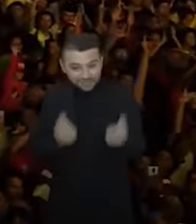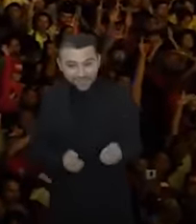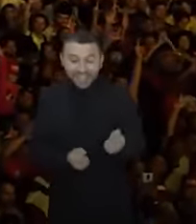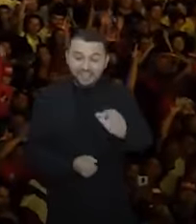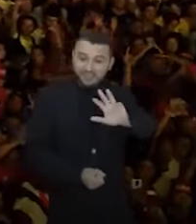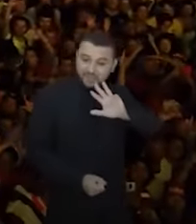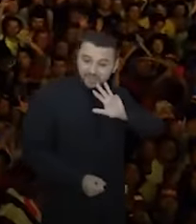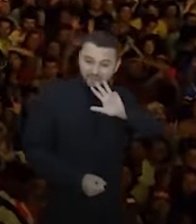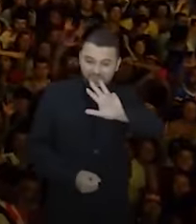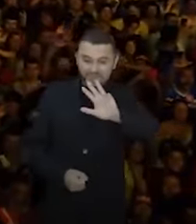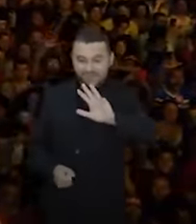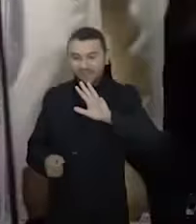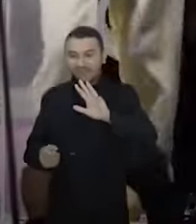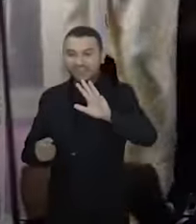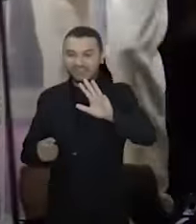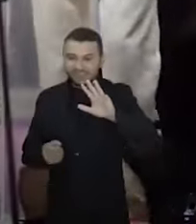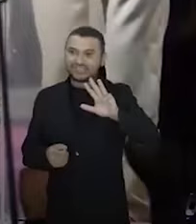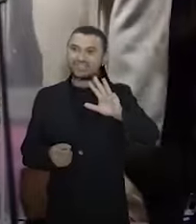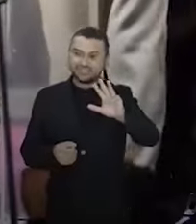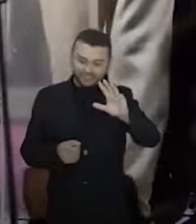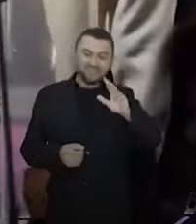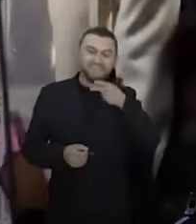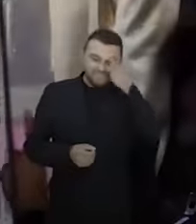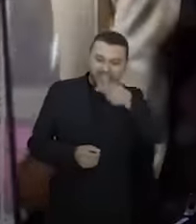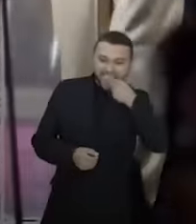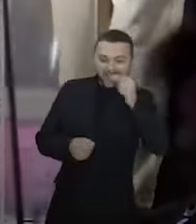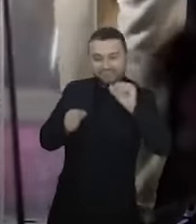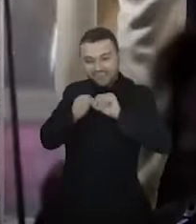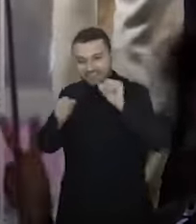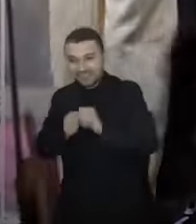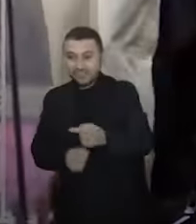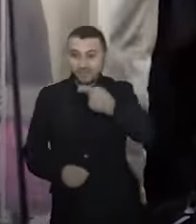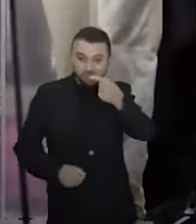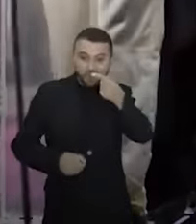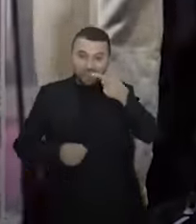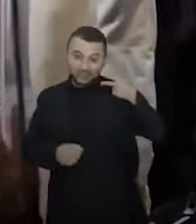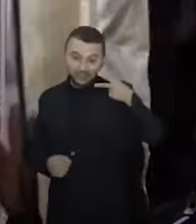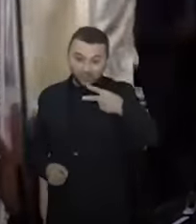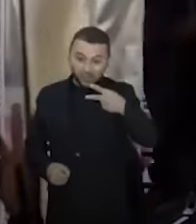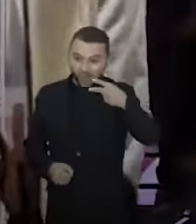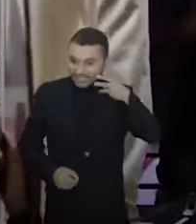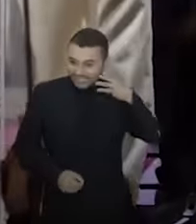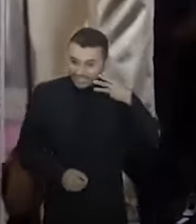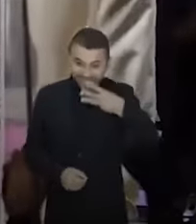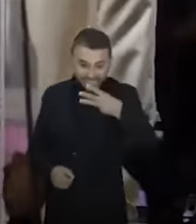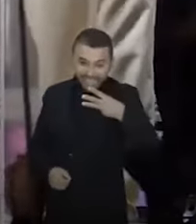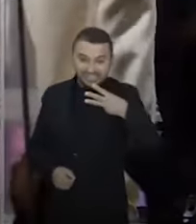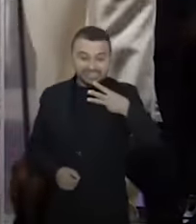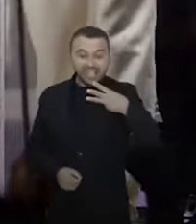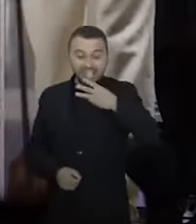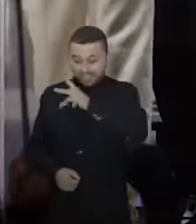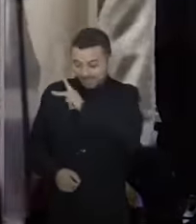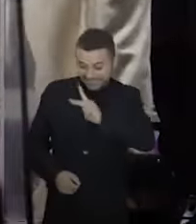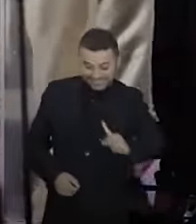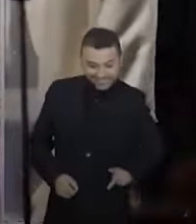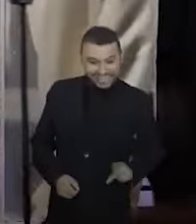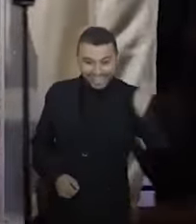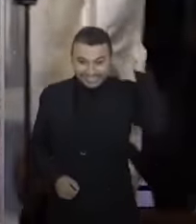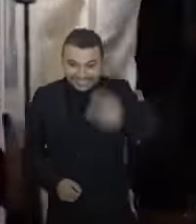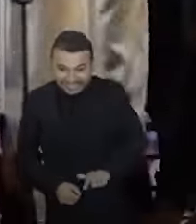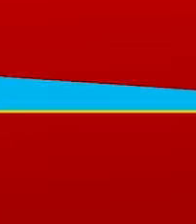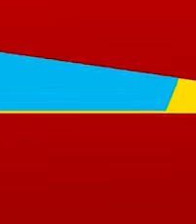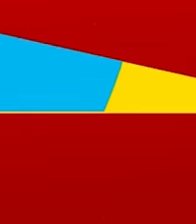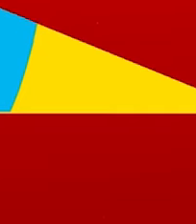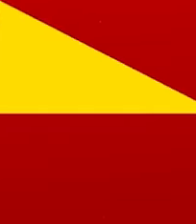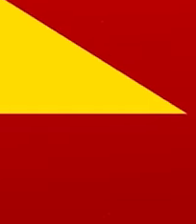nossa voz e vez. Dou-lhe uma, duas, três. Presidente!